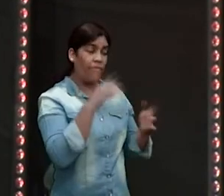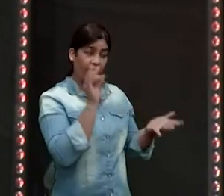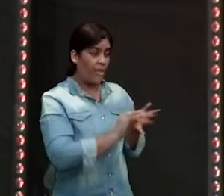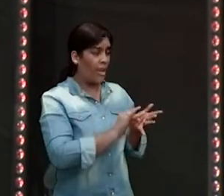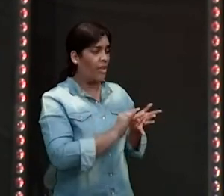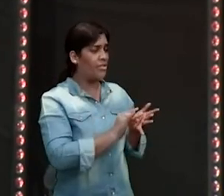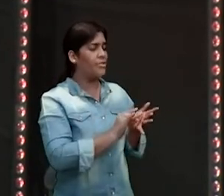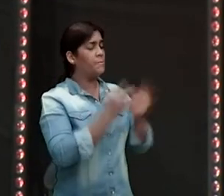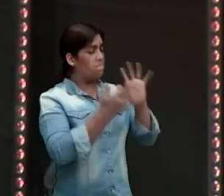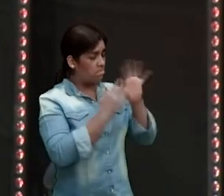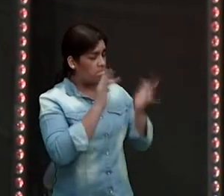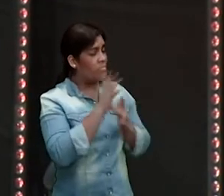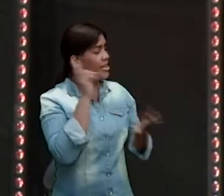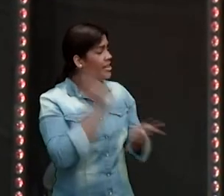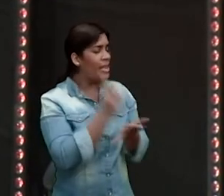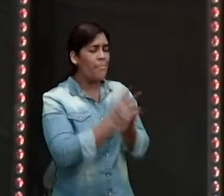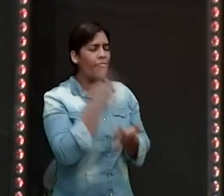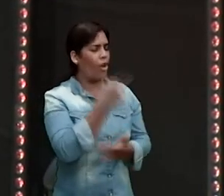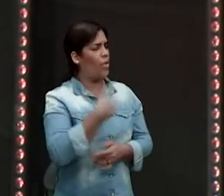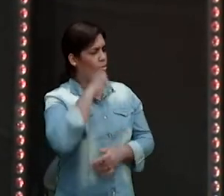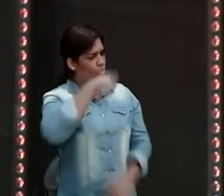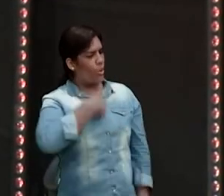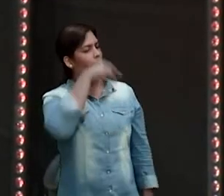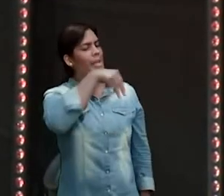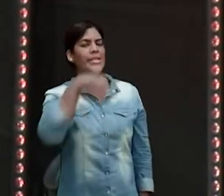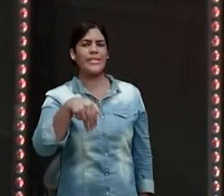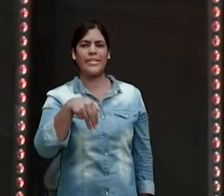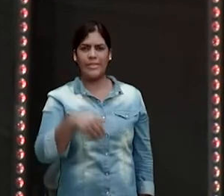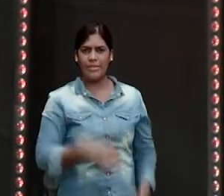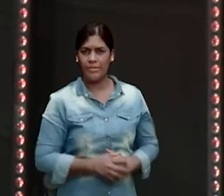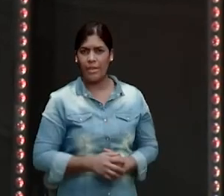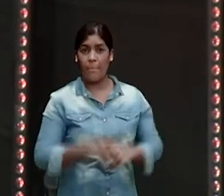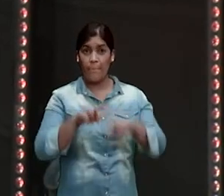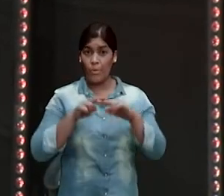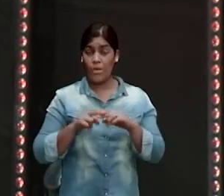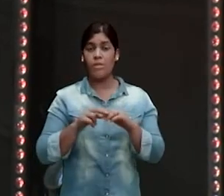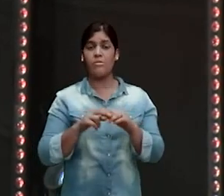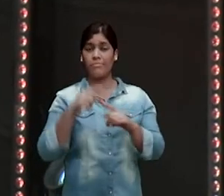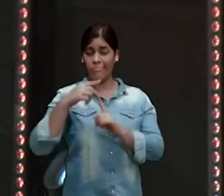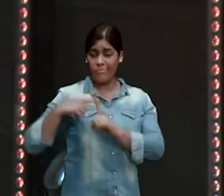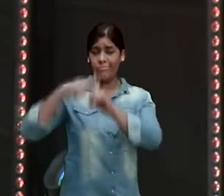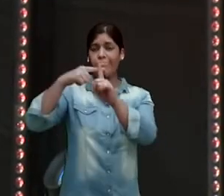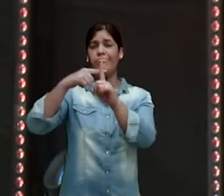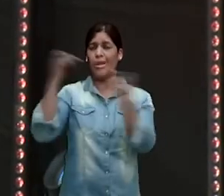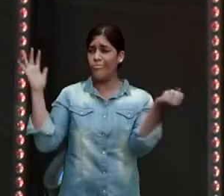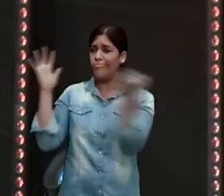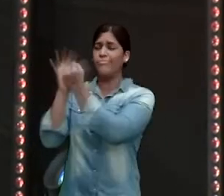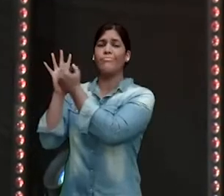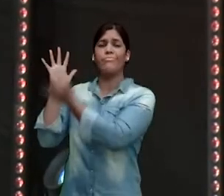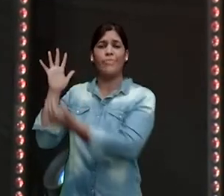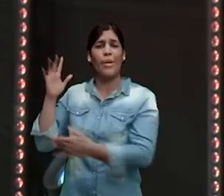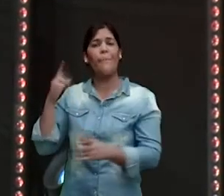na verdade ele sempre disse que era o Messias por isso ele foi crucificado foi crucificado por se